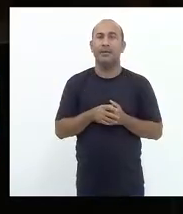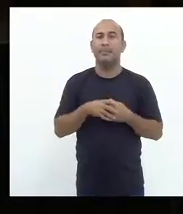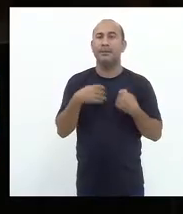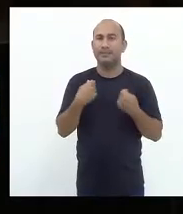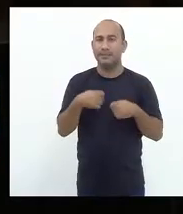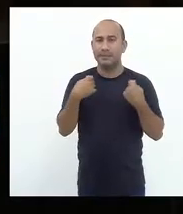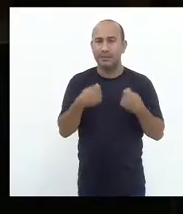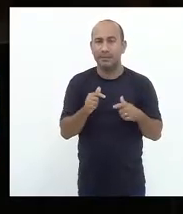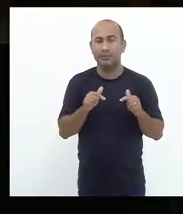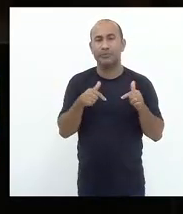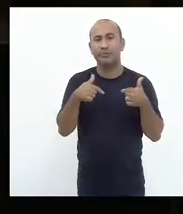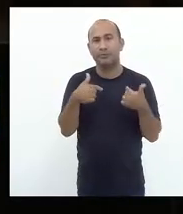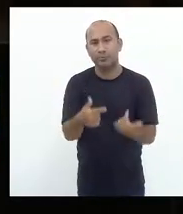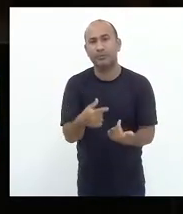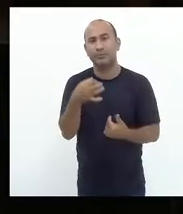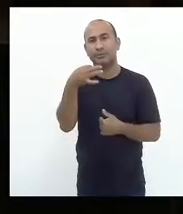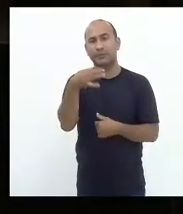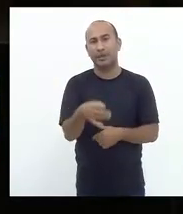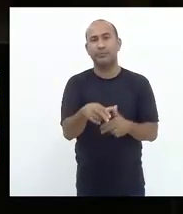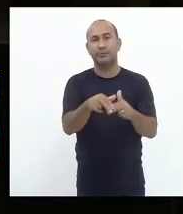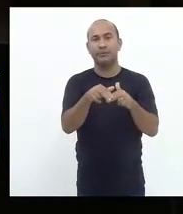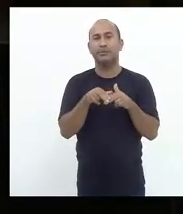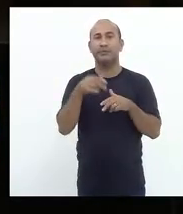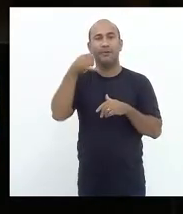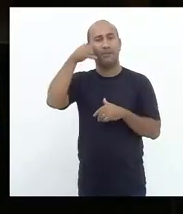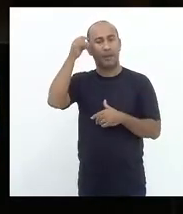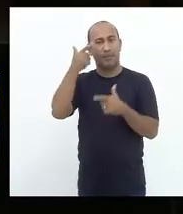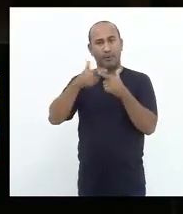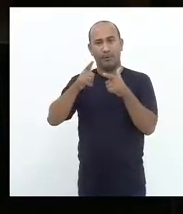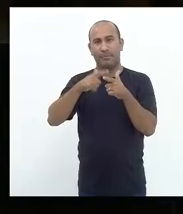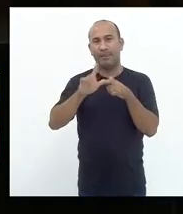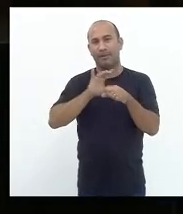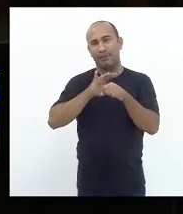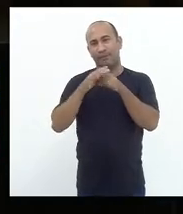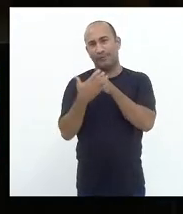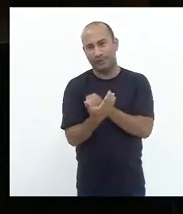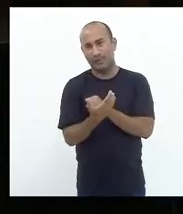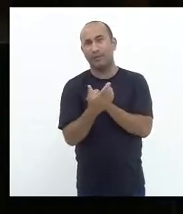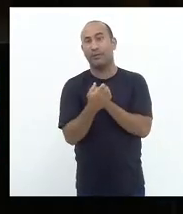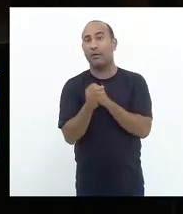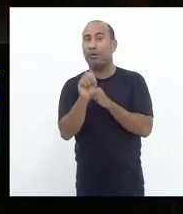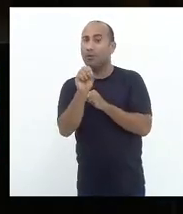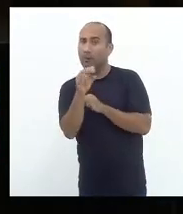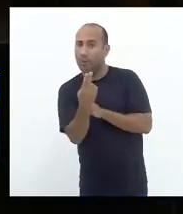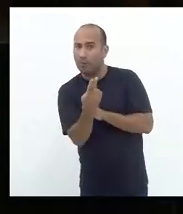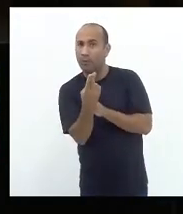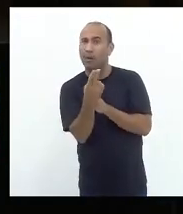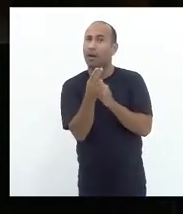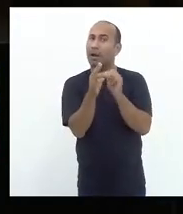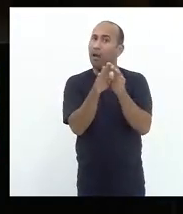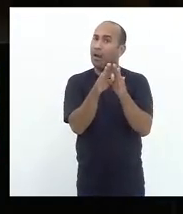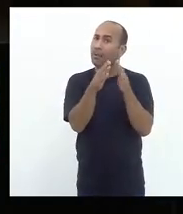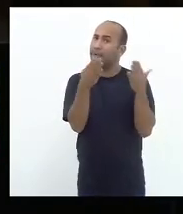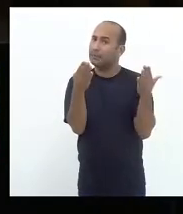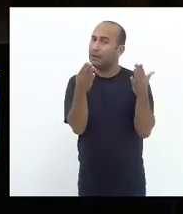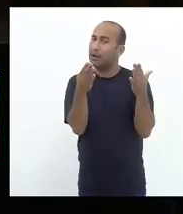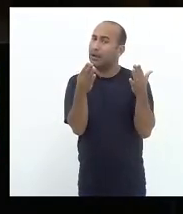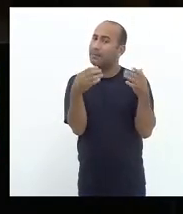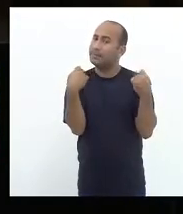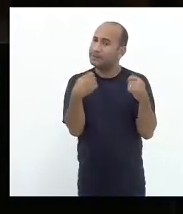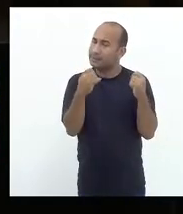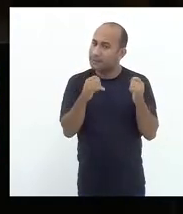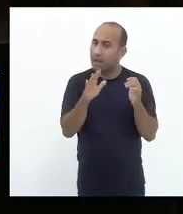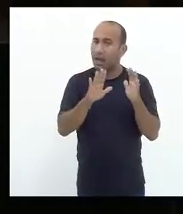concreta para mitigar os efeitos da Covid-19 ou a reabertura, que deveria ser gradual,